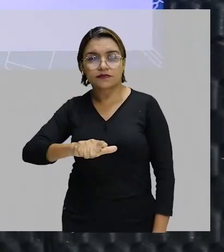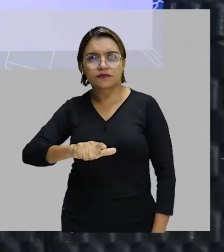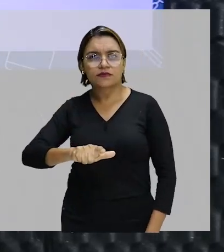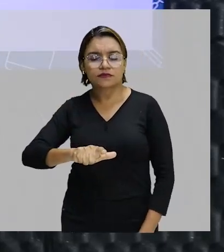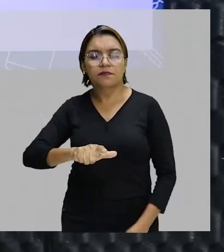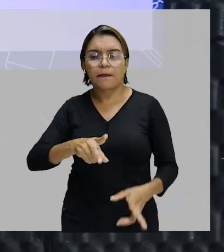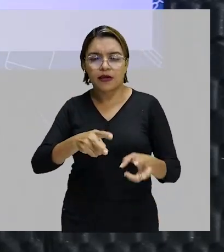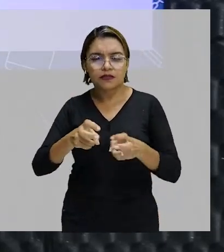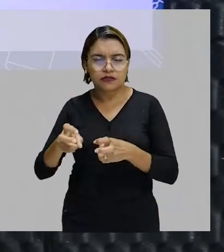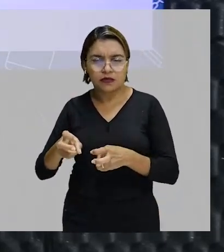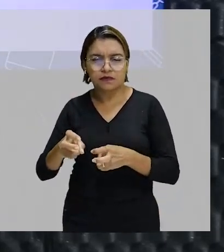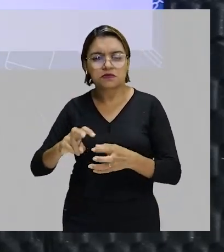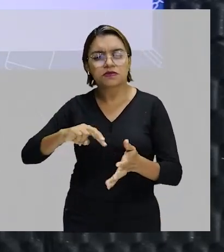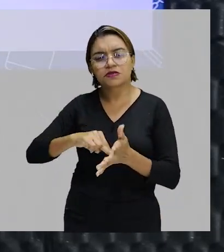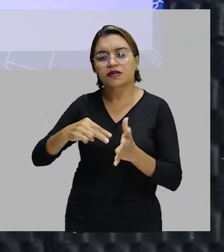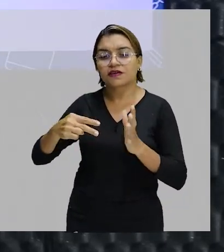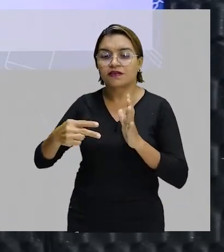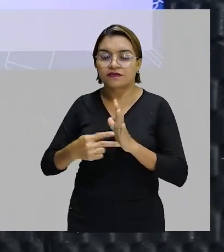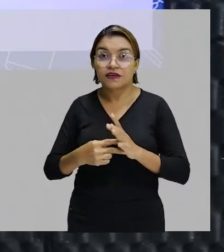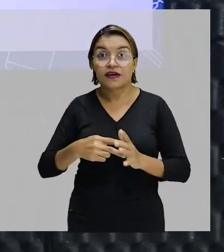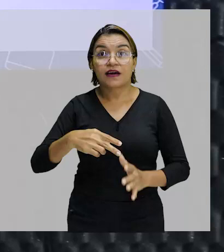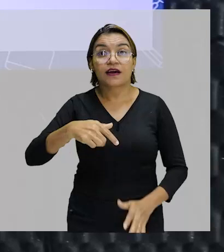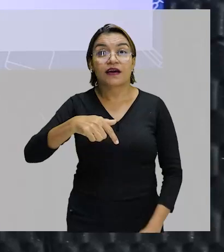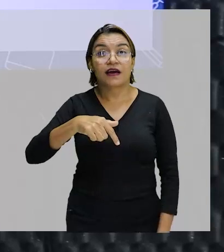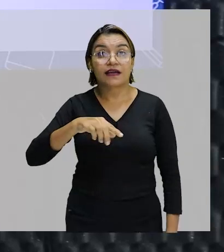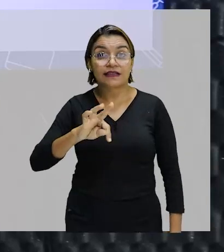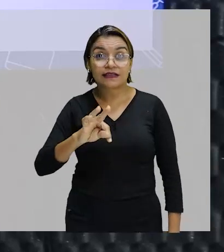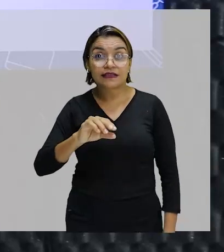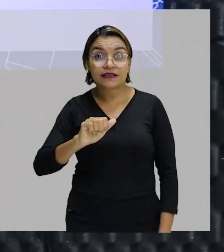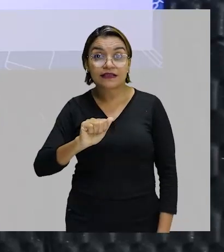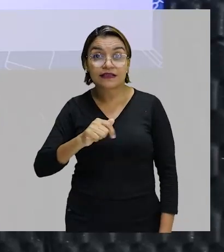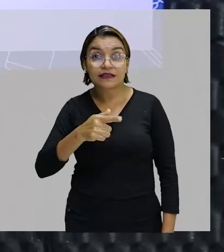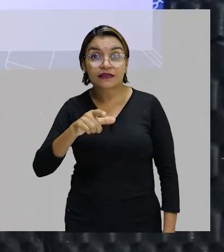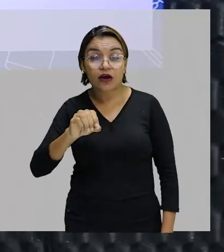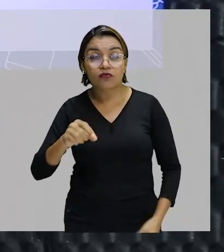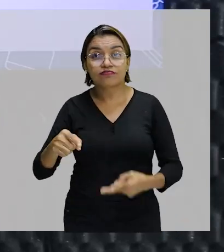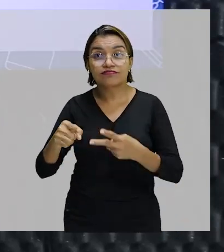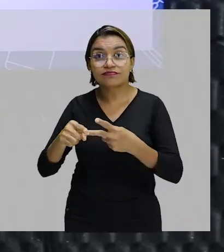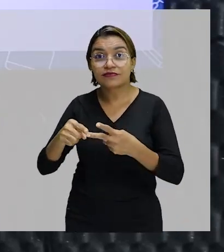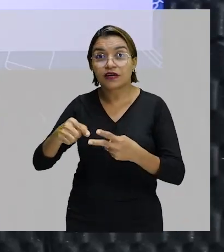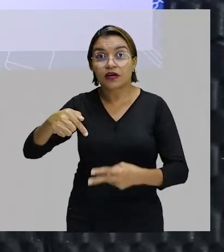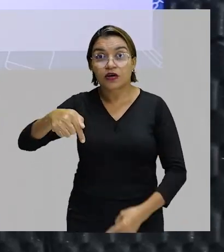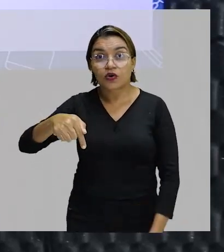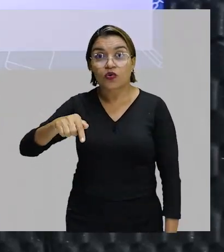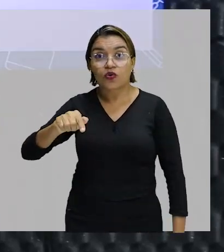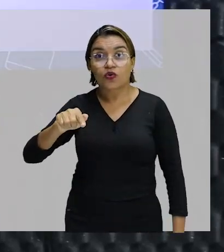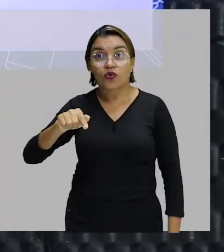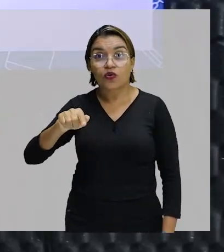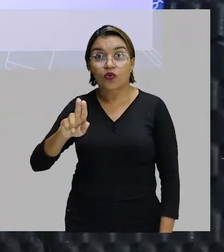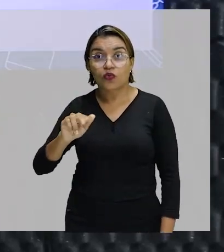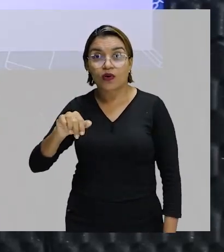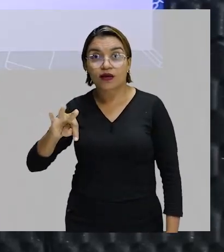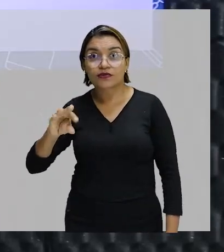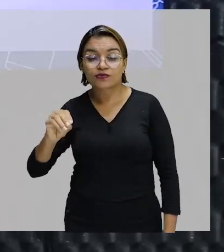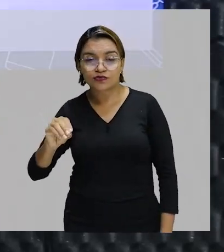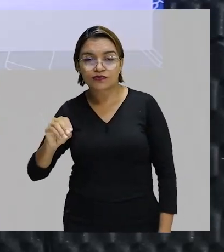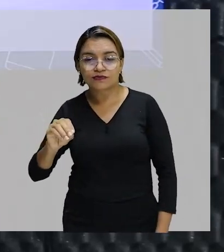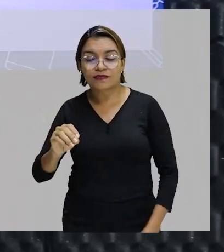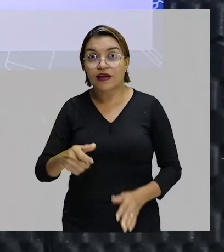em inglês significa tão e quanto. Um vem antes do advérbio, um vem